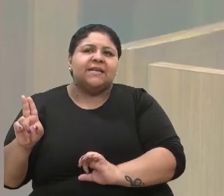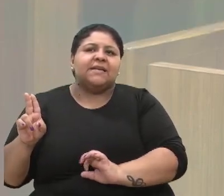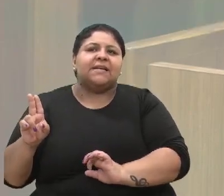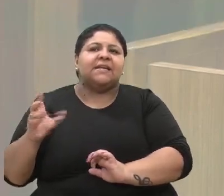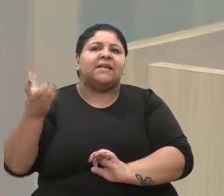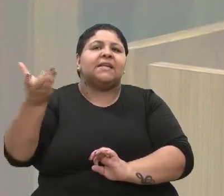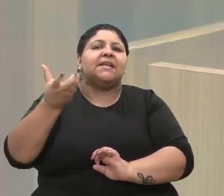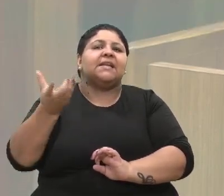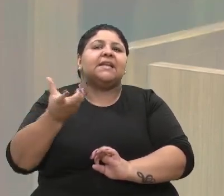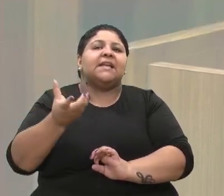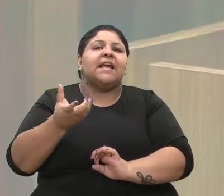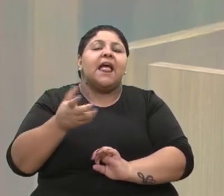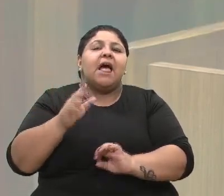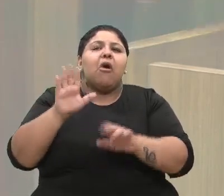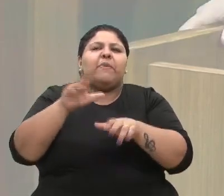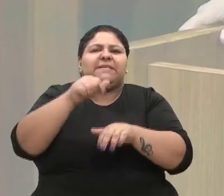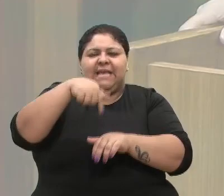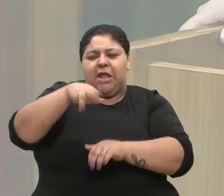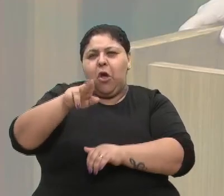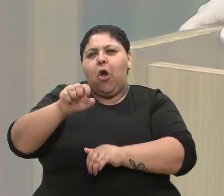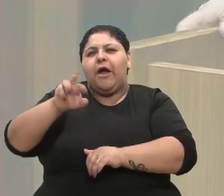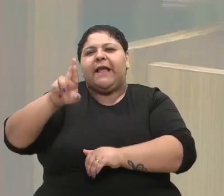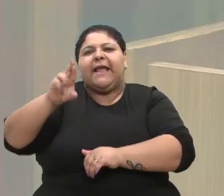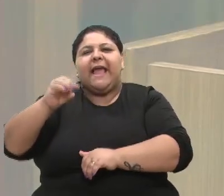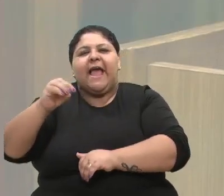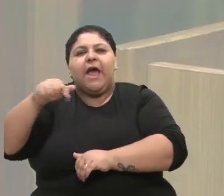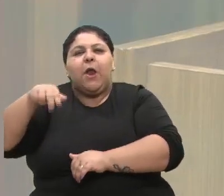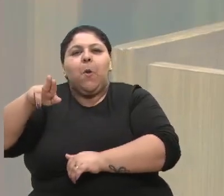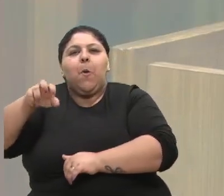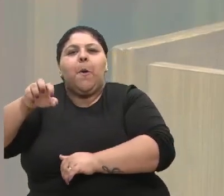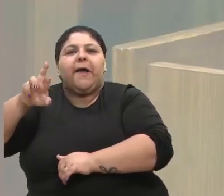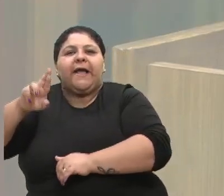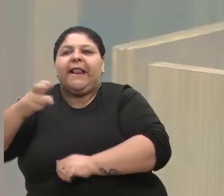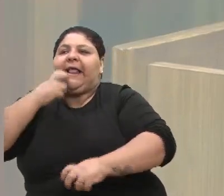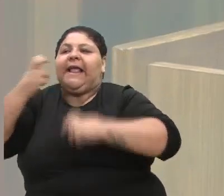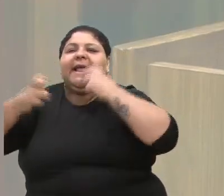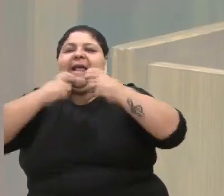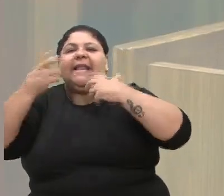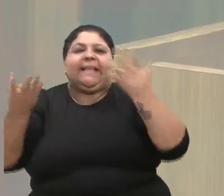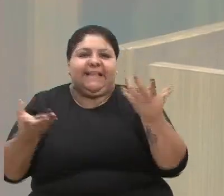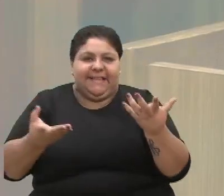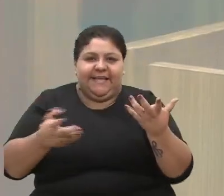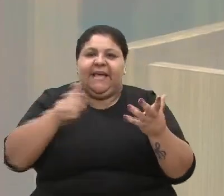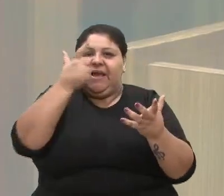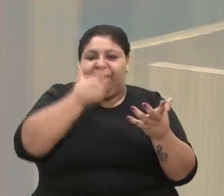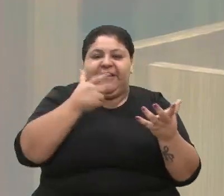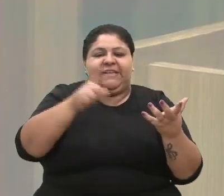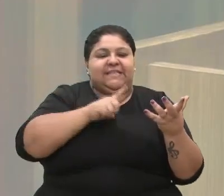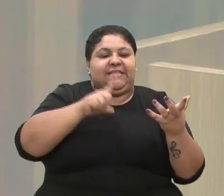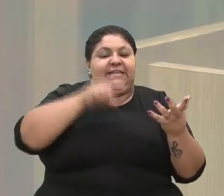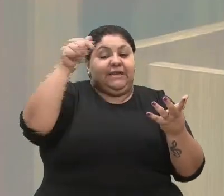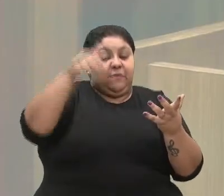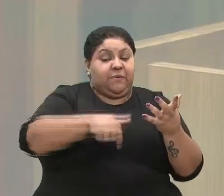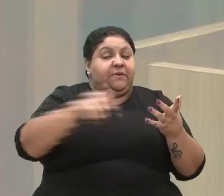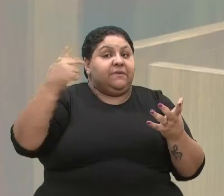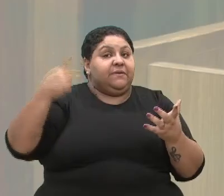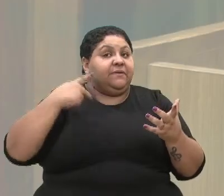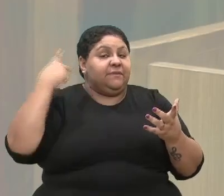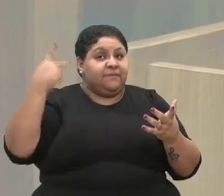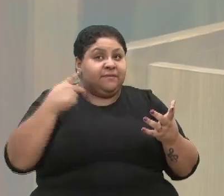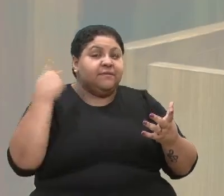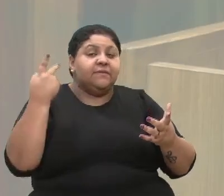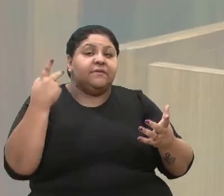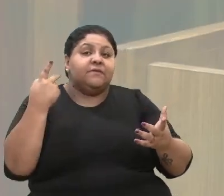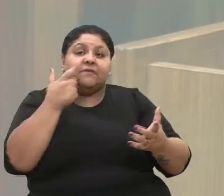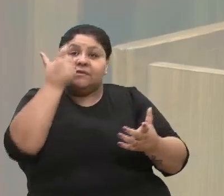Quero, que gritava quando fazia obras. Eu acho que nós temos aqui, entre nós vereadores, eu